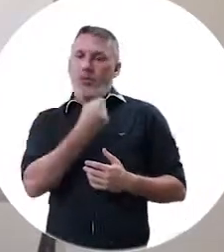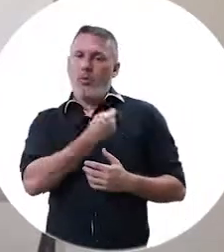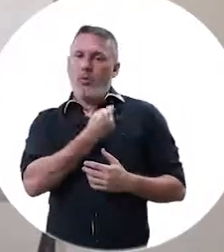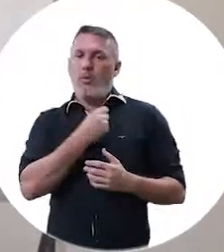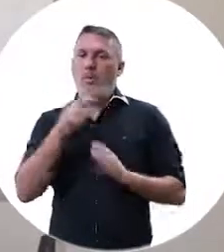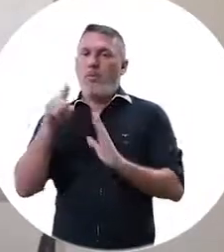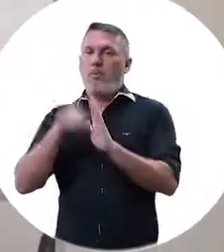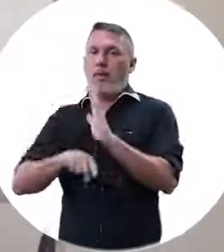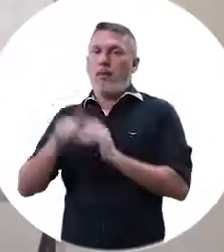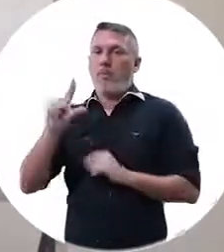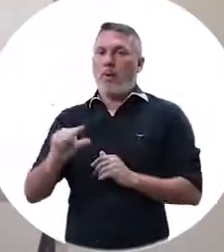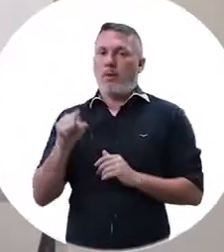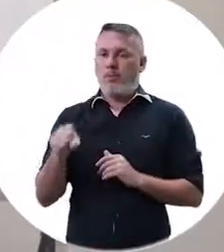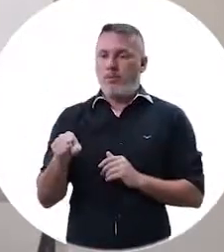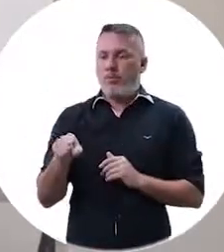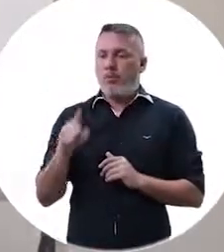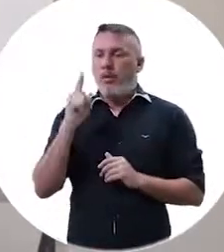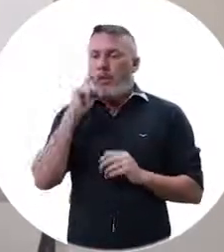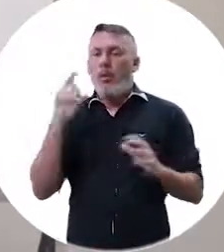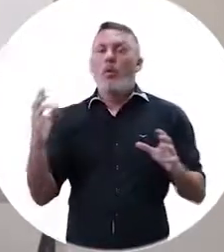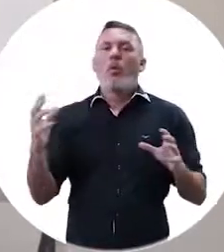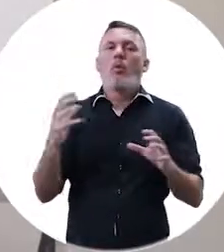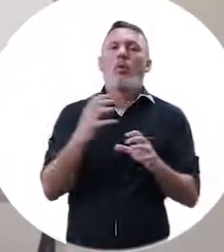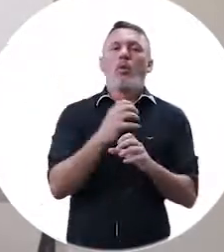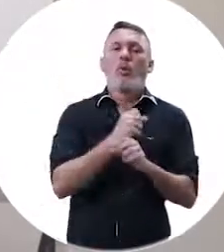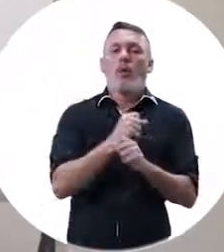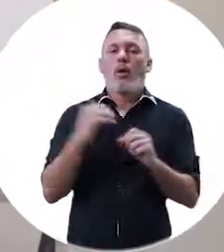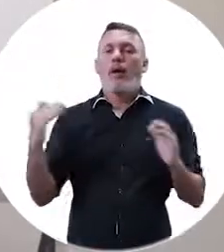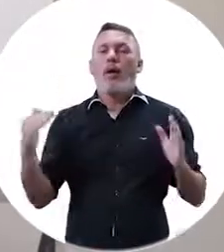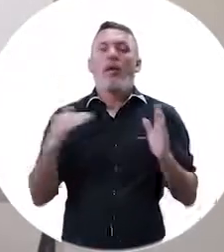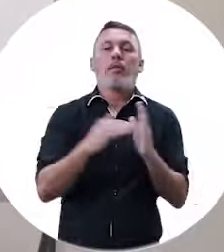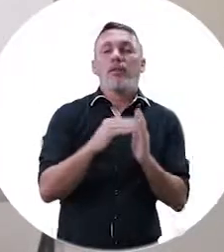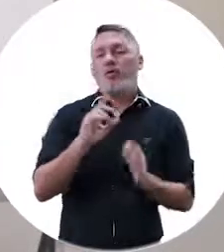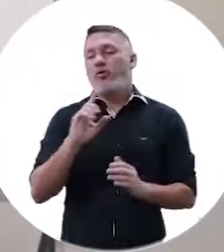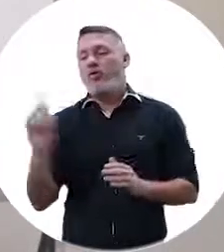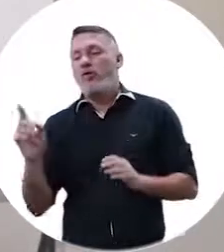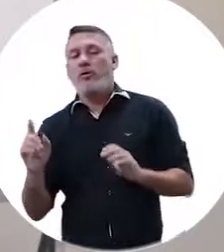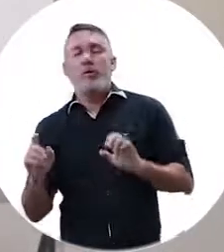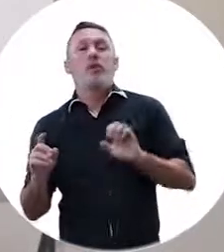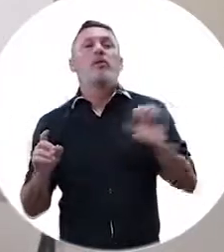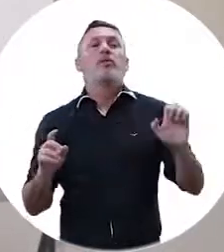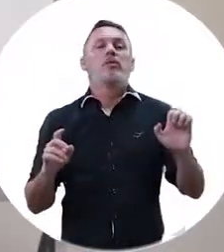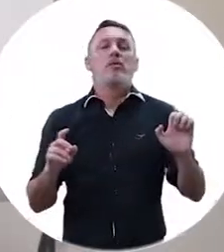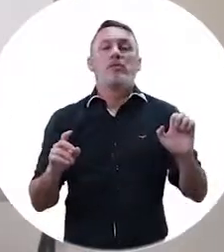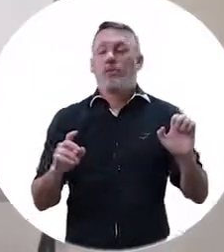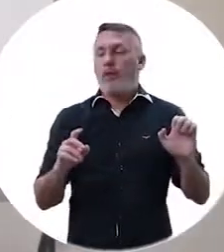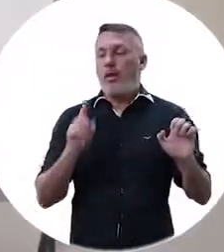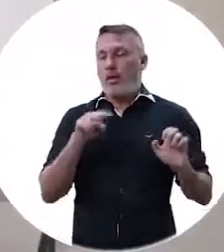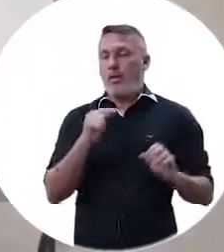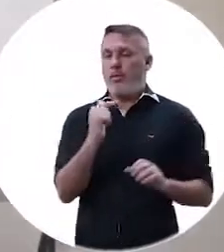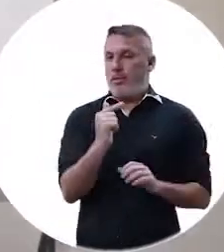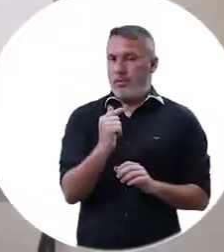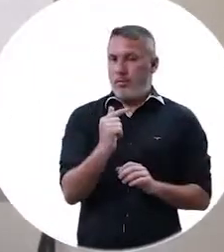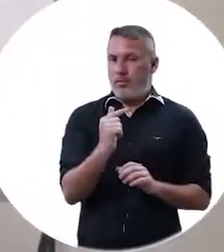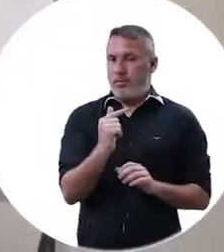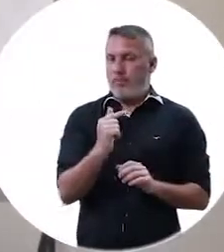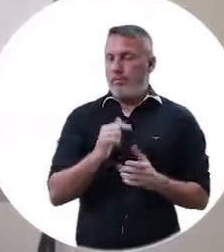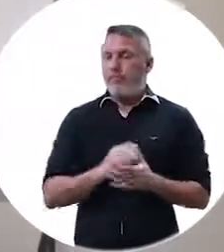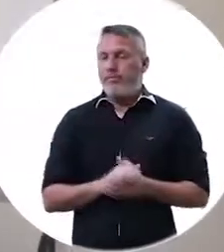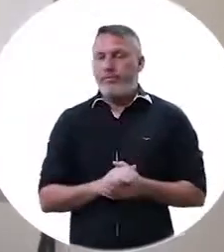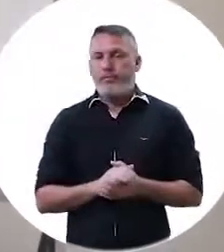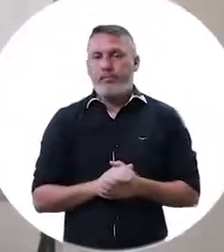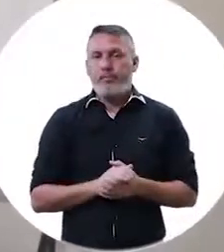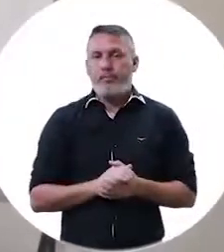possível. 1, 2, 3, 4, 5, 6